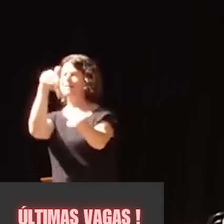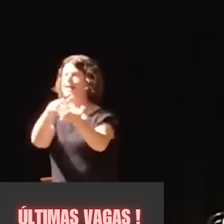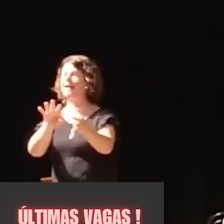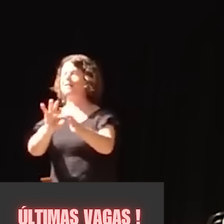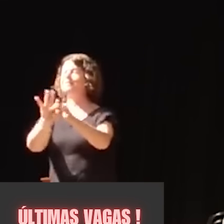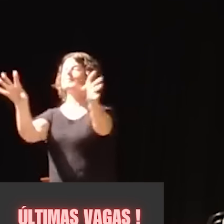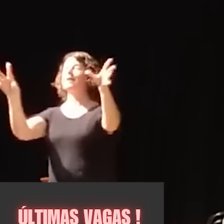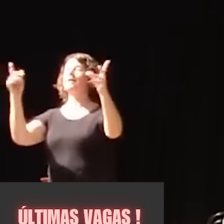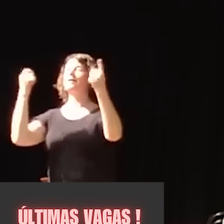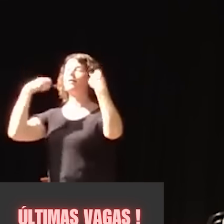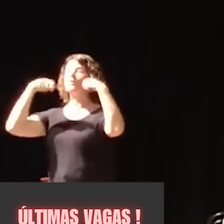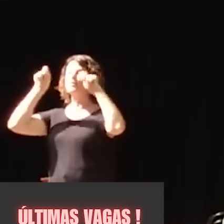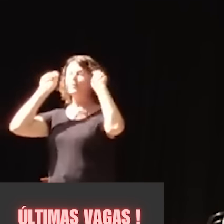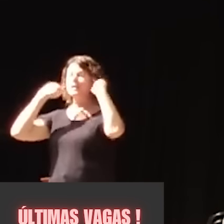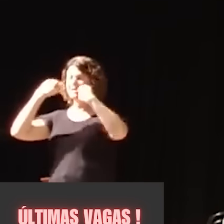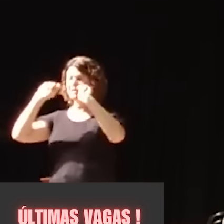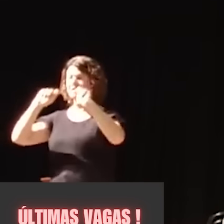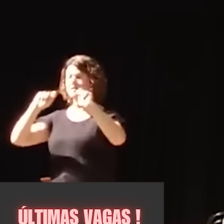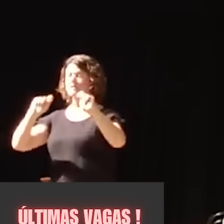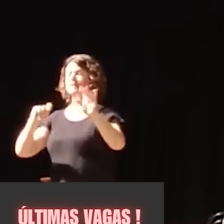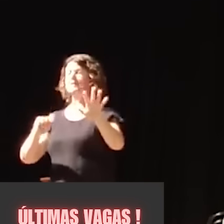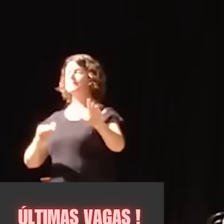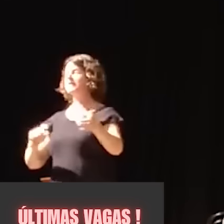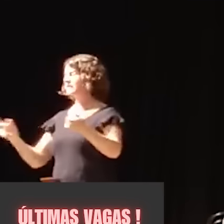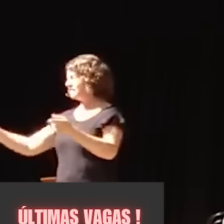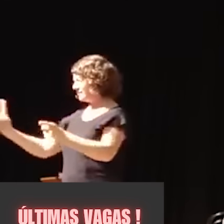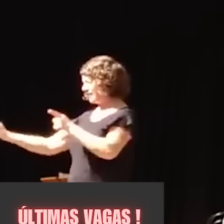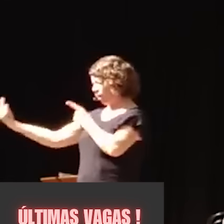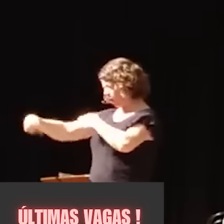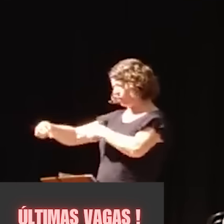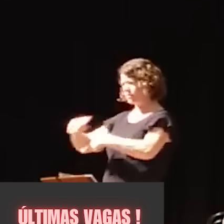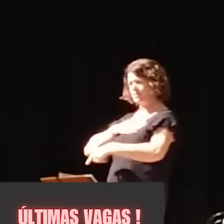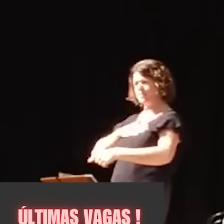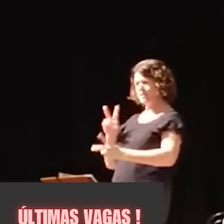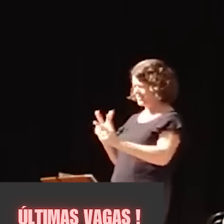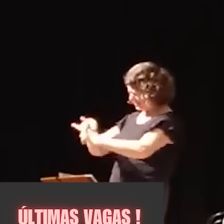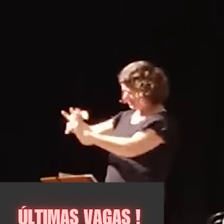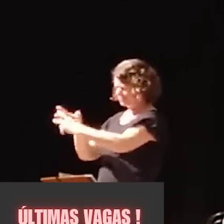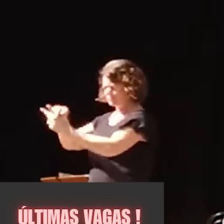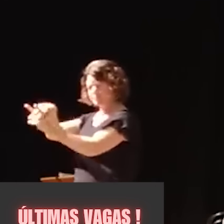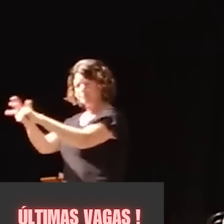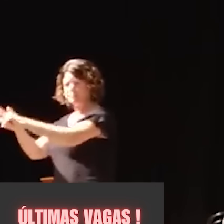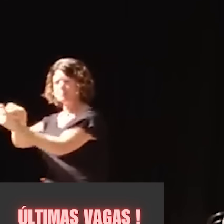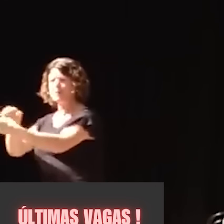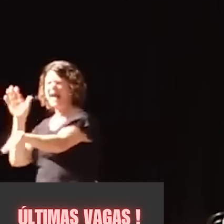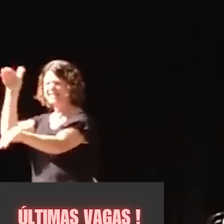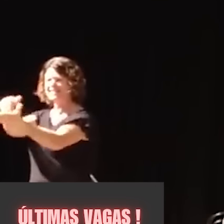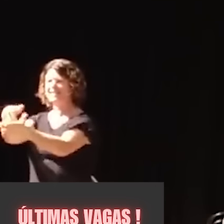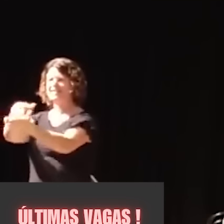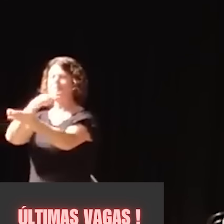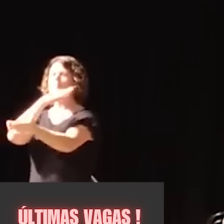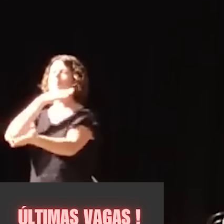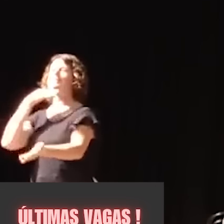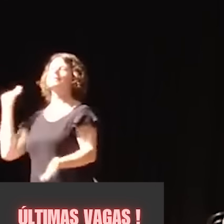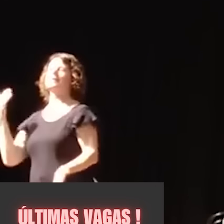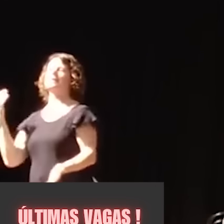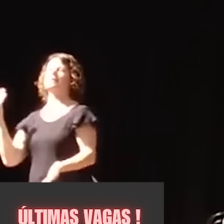livro A Ovelha de sua boca quando se vira contra mim eu pego pela chuva atinjo com golpes até a